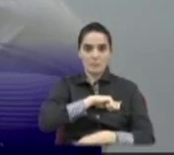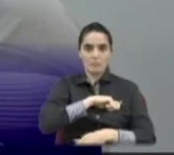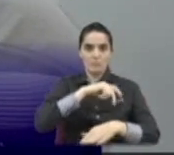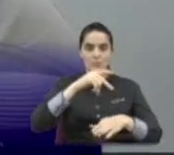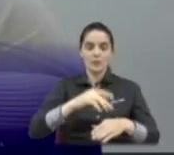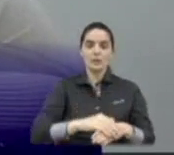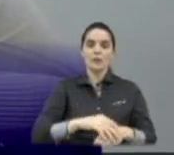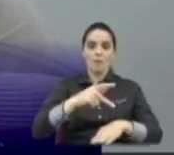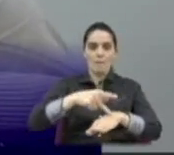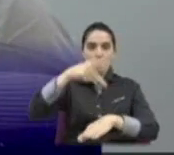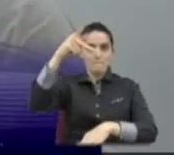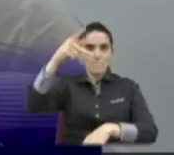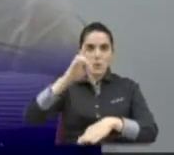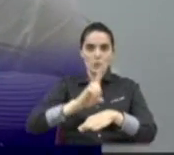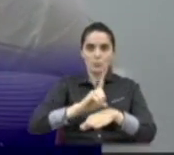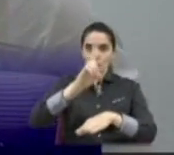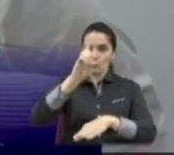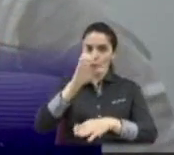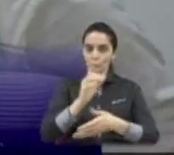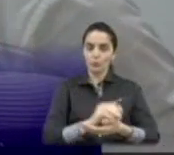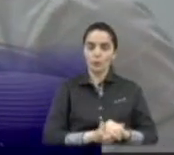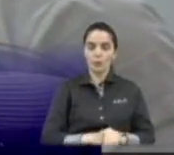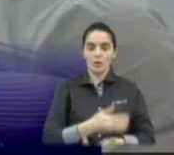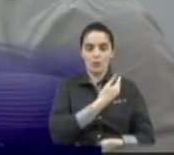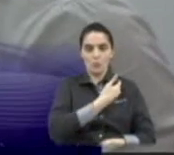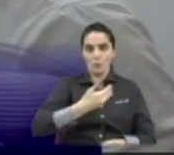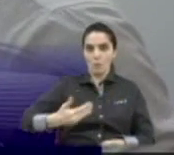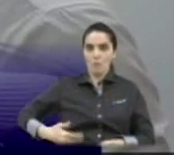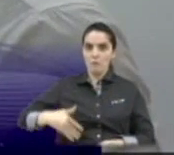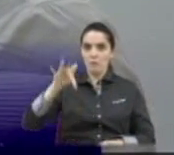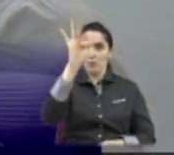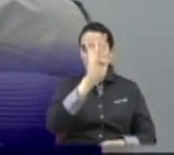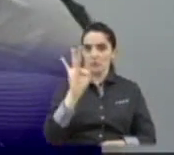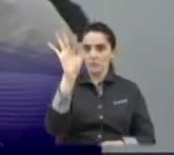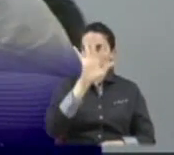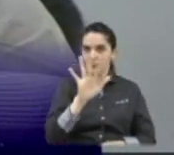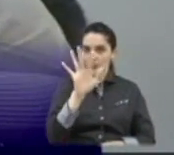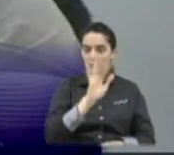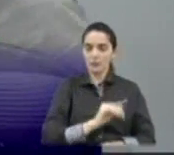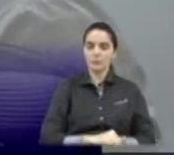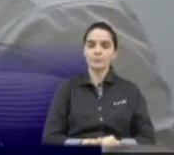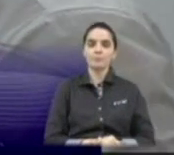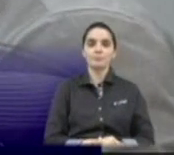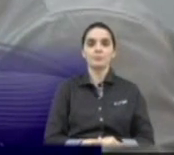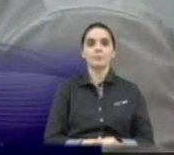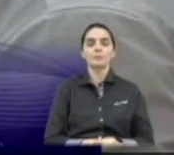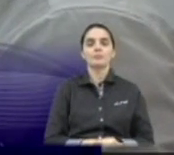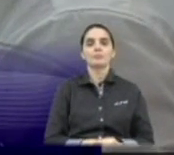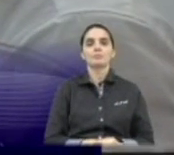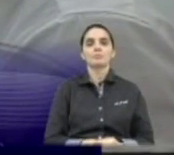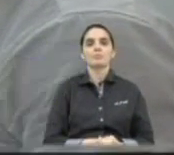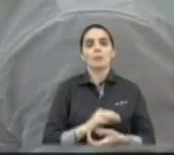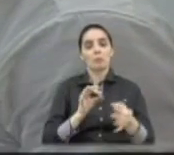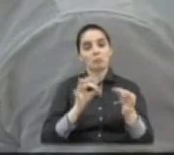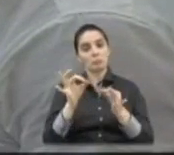seu doutorado, num programa do governo federal, que é um programa bastante exitoso. Maria Lúcia,